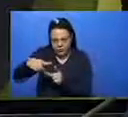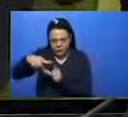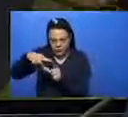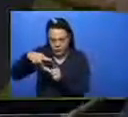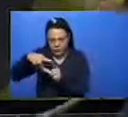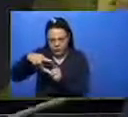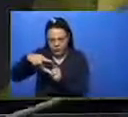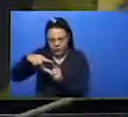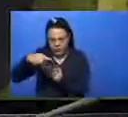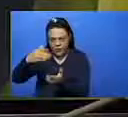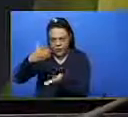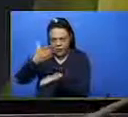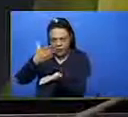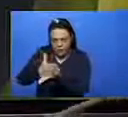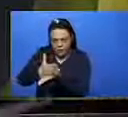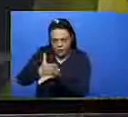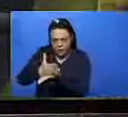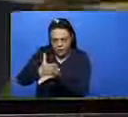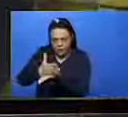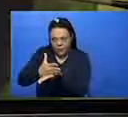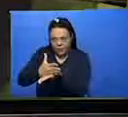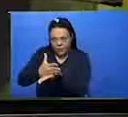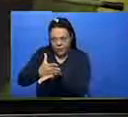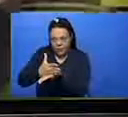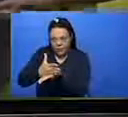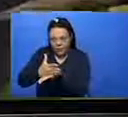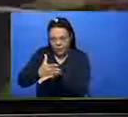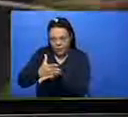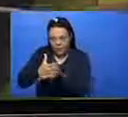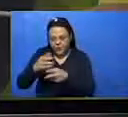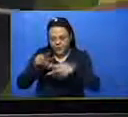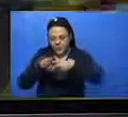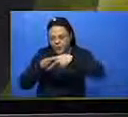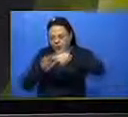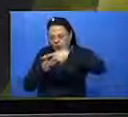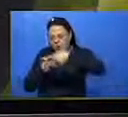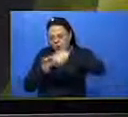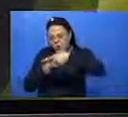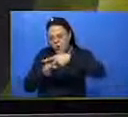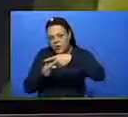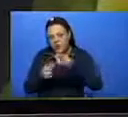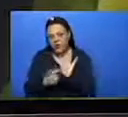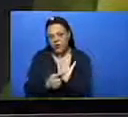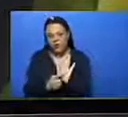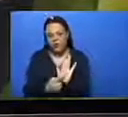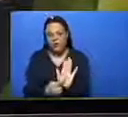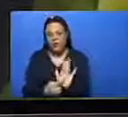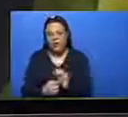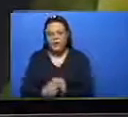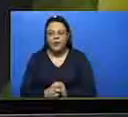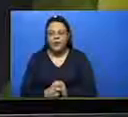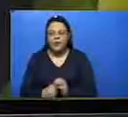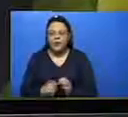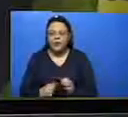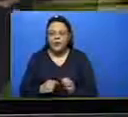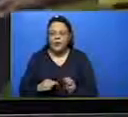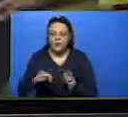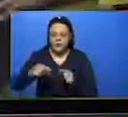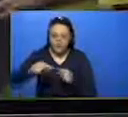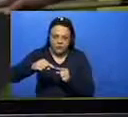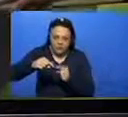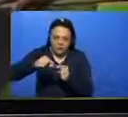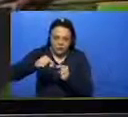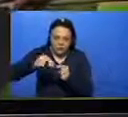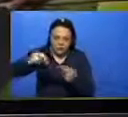eu cortei um pedacinho da circunferência e destaquei. Ele é separado por 2 raios,